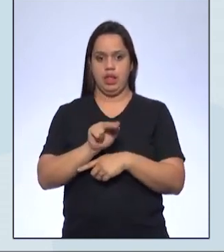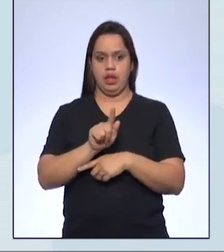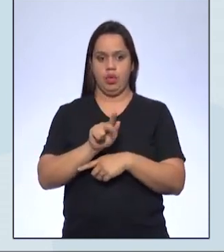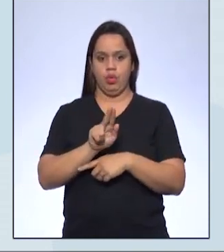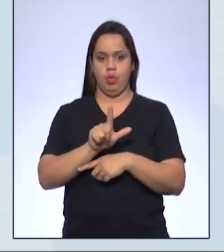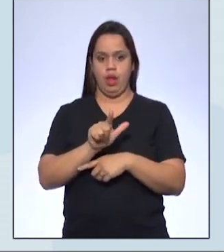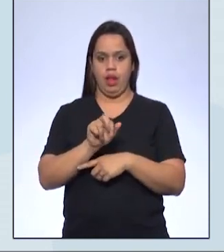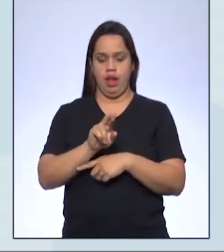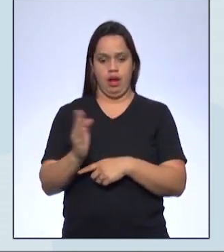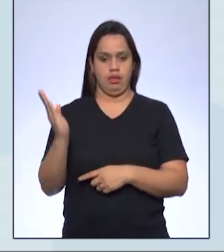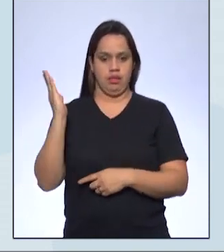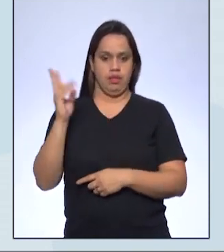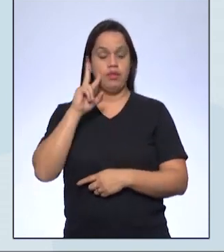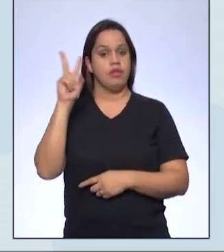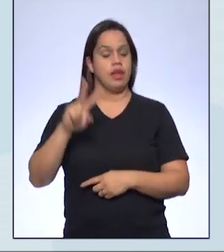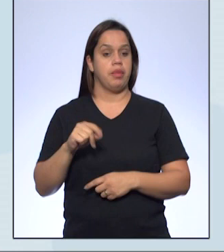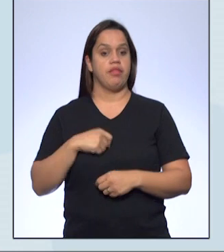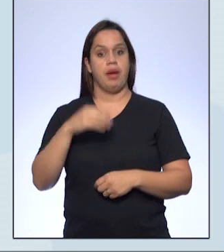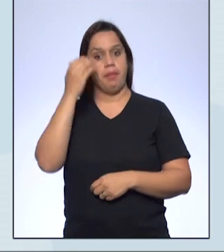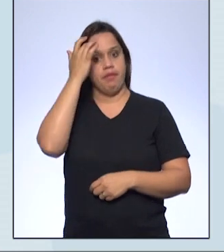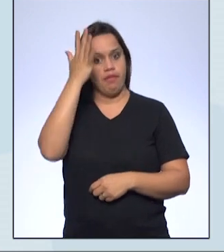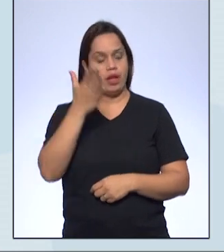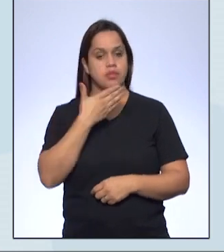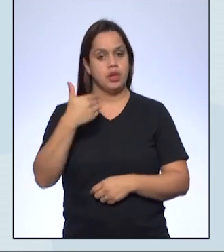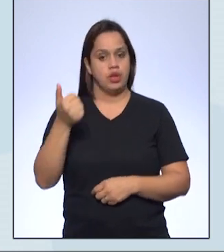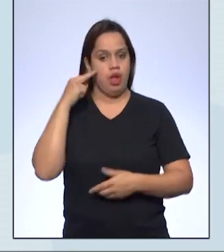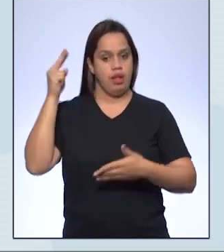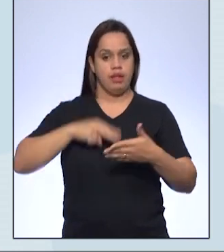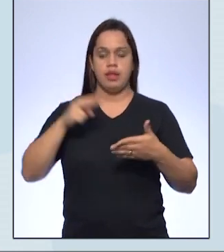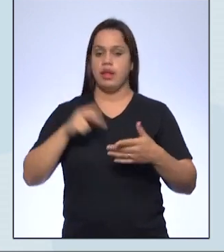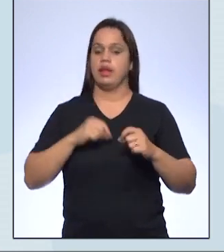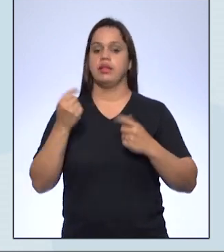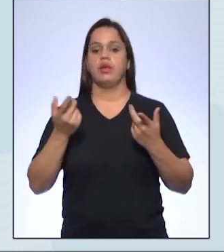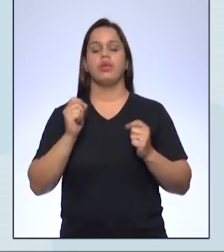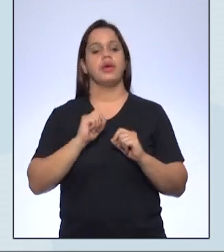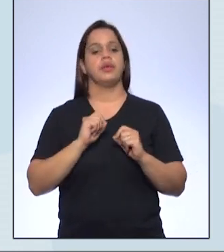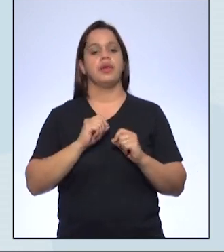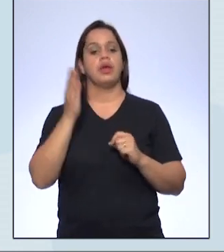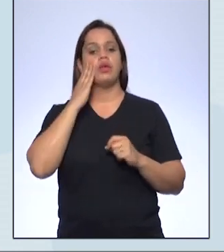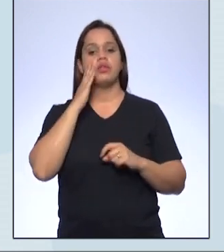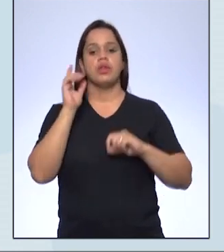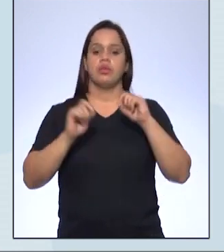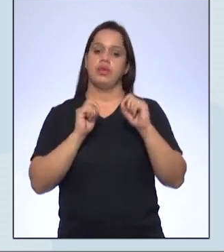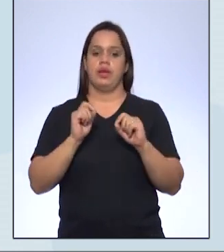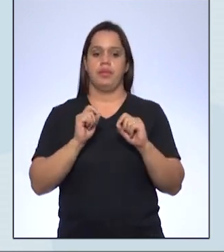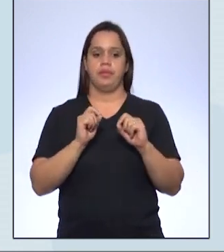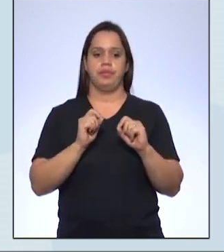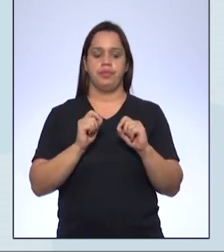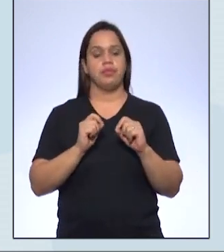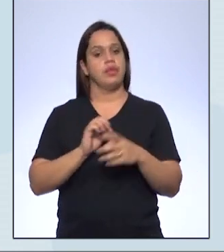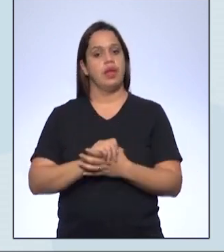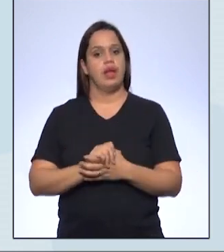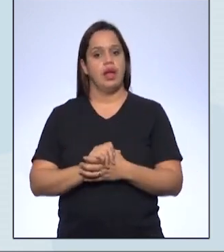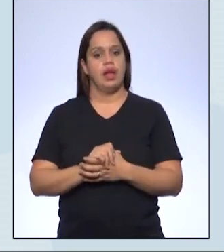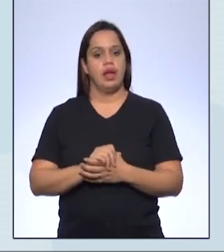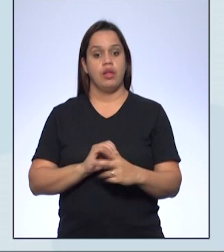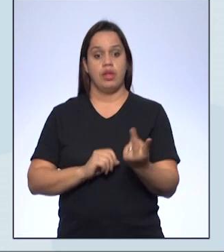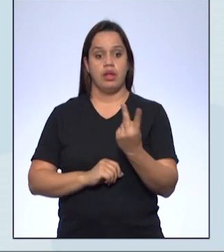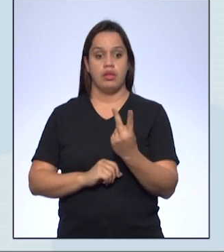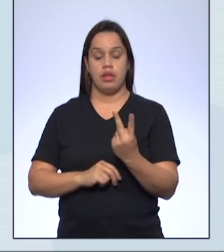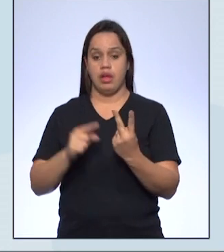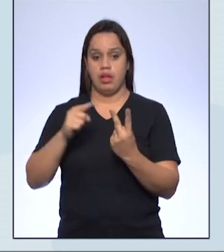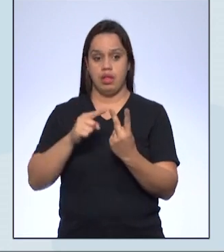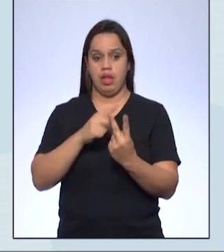terreno? Exatamente para ficar mais fácil essa leitura. Eu sei que ele tem 2 raiz quadrada de 3 metros